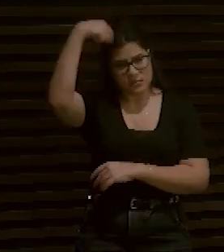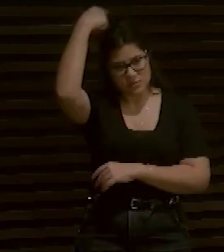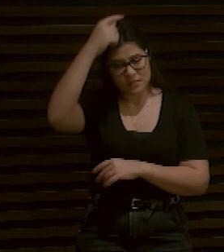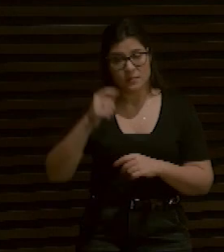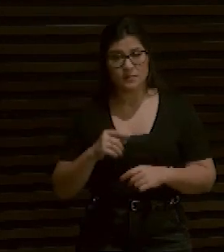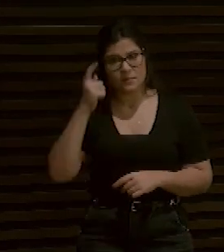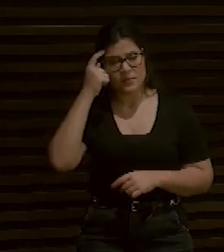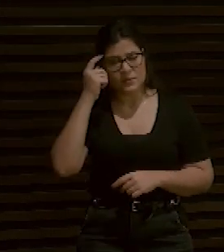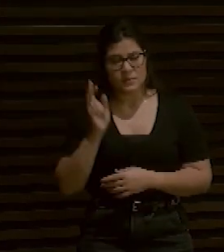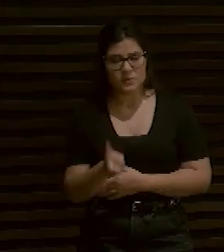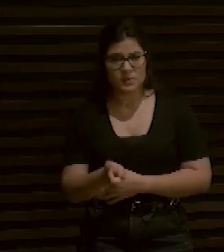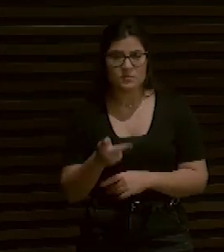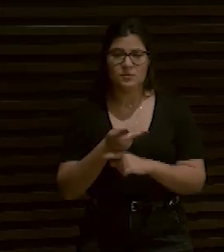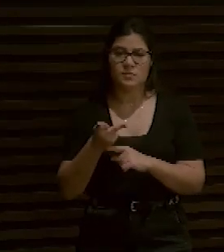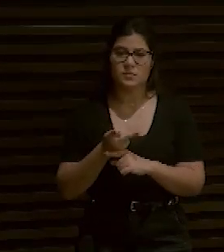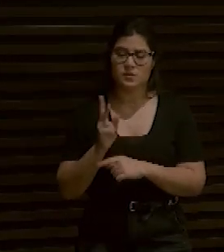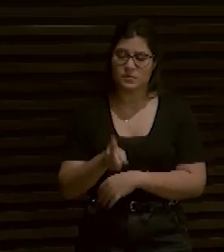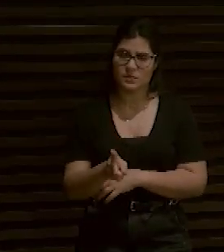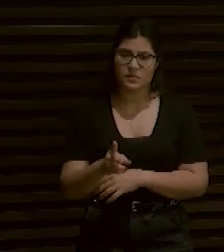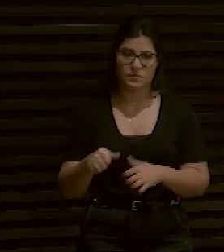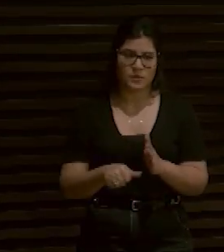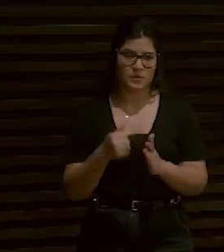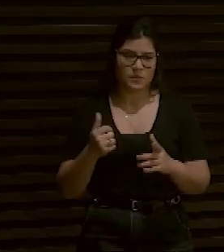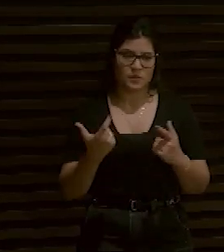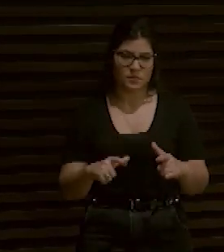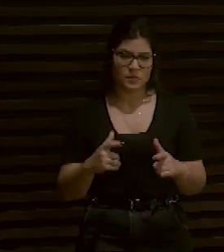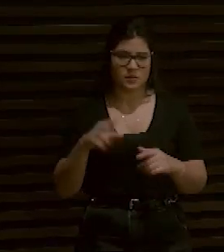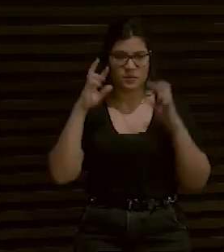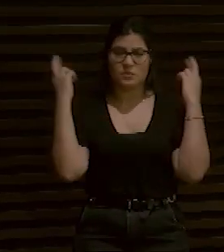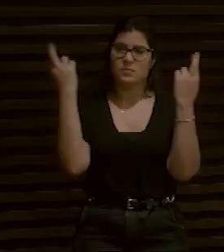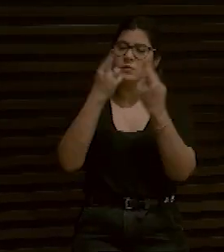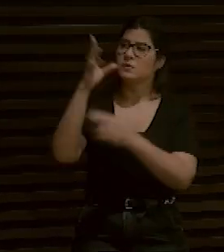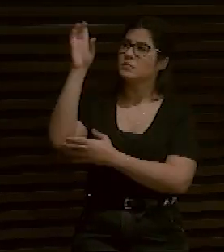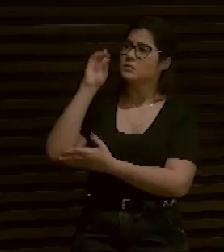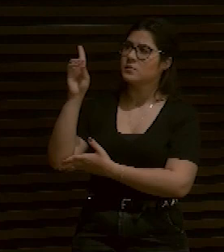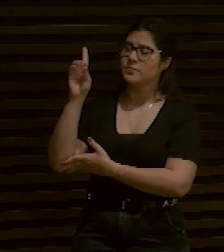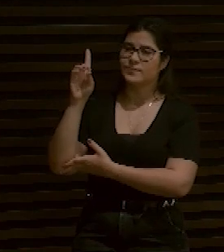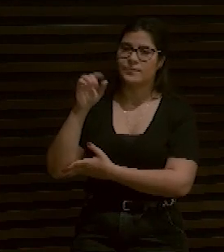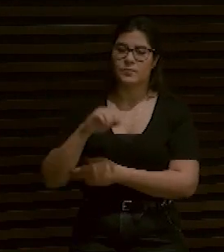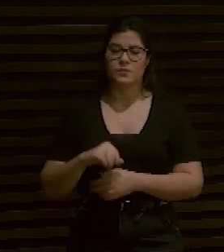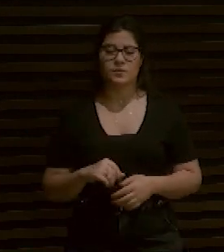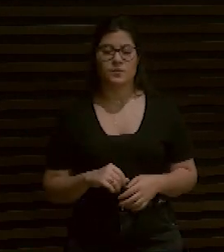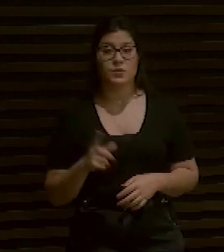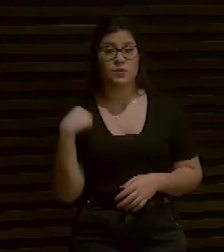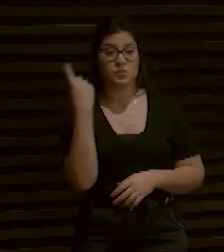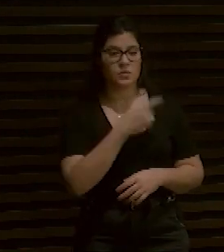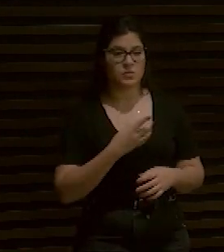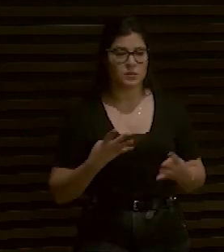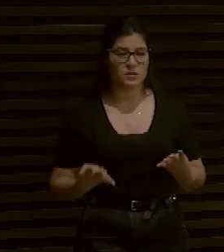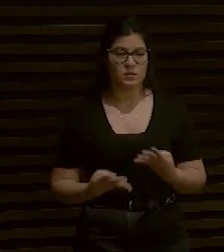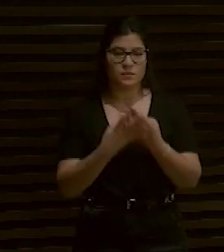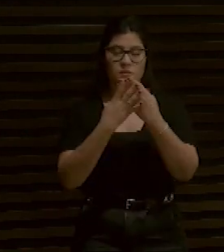e buscando em primeiro lugar o reino de Deus. E o terceiro ponto do último estudo é para que nós confessássemos os